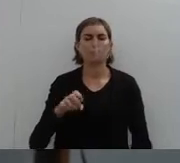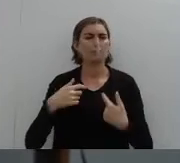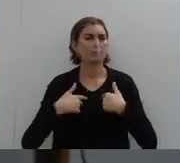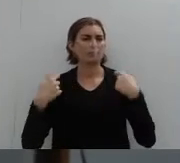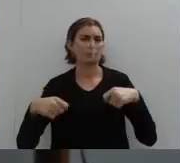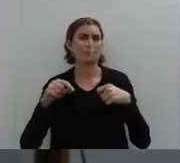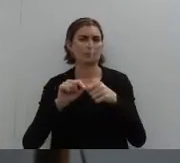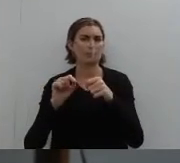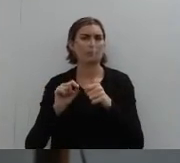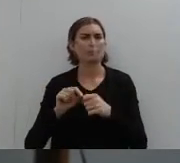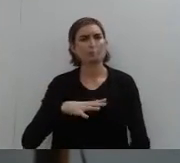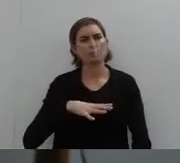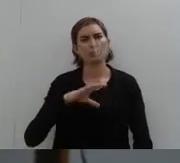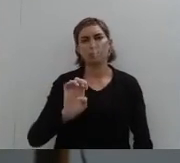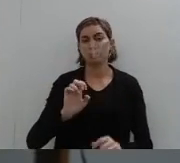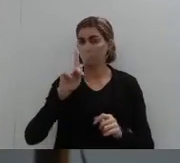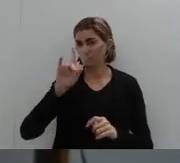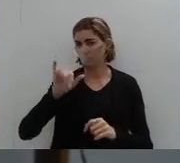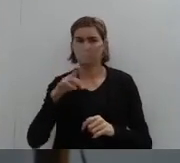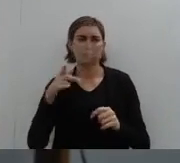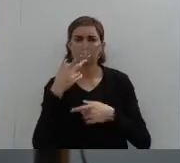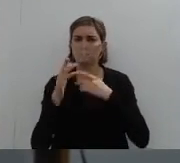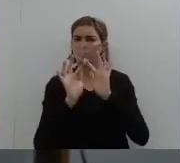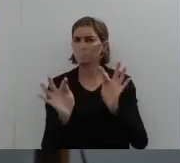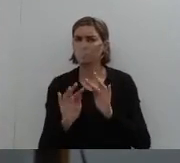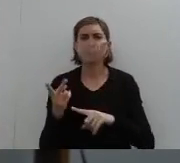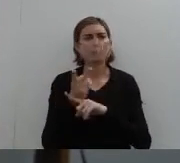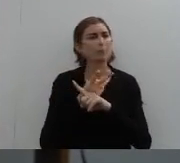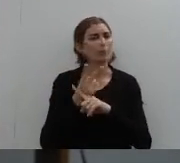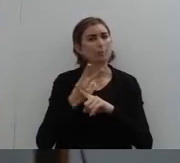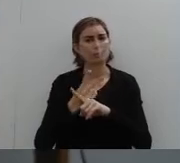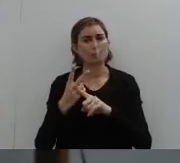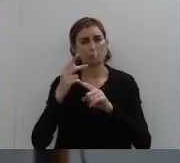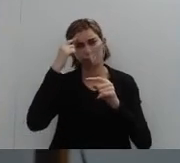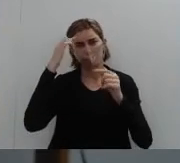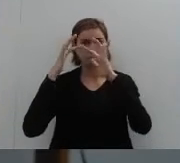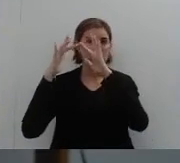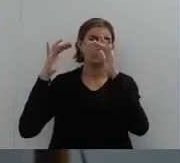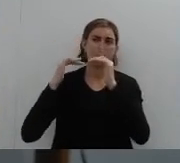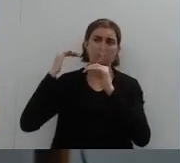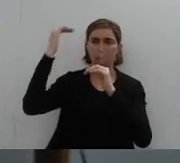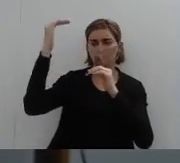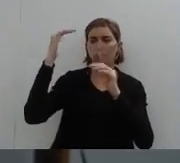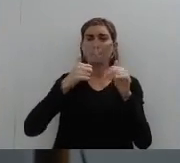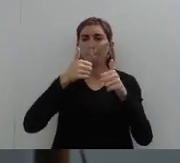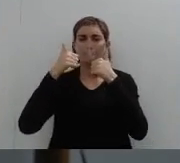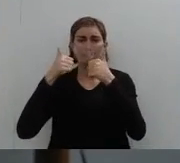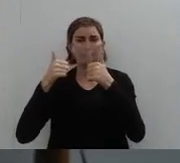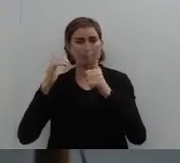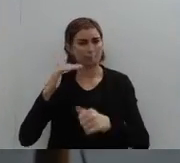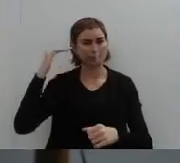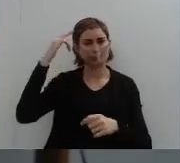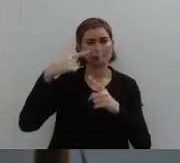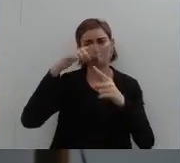preciso fazer para ser ético? Platão dizia, é simples. Procure ascender sua mente até o bem supremo. Porque